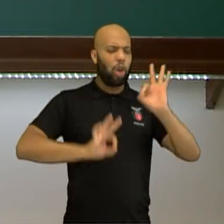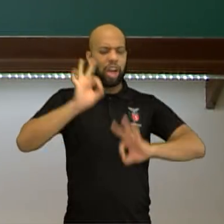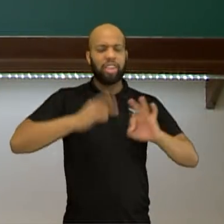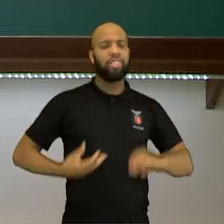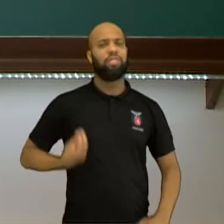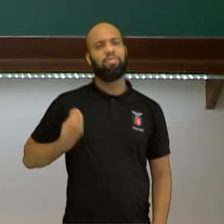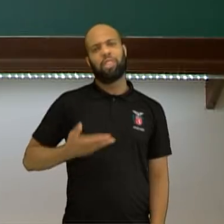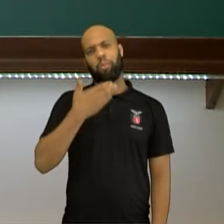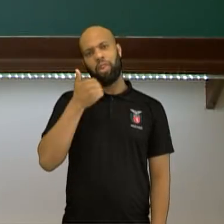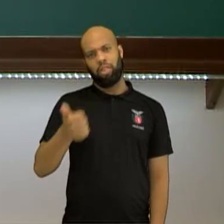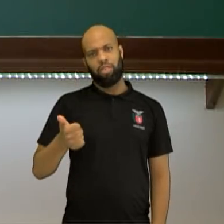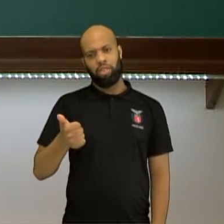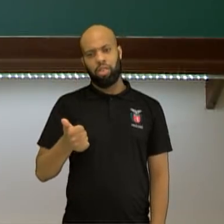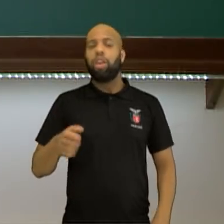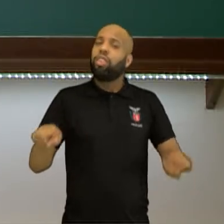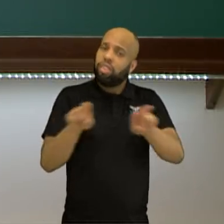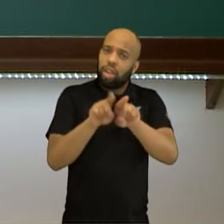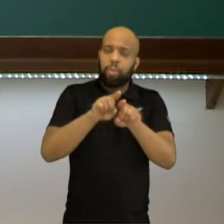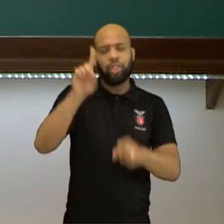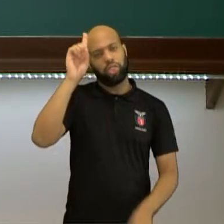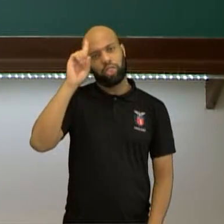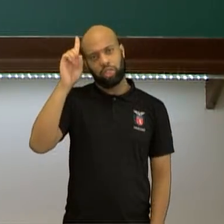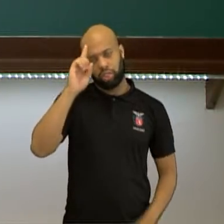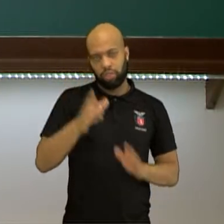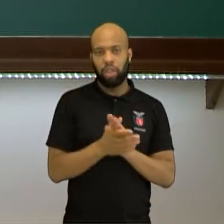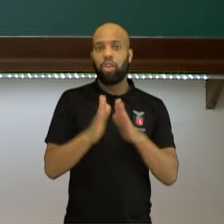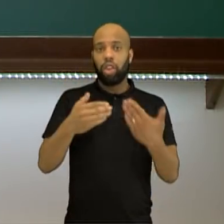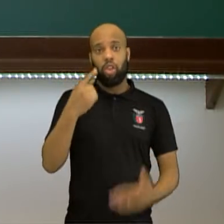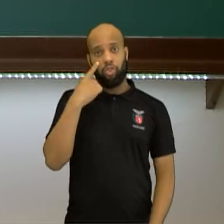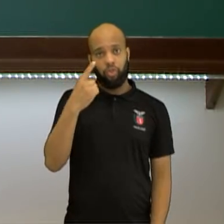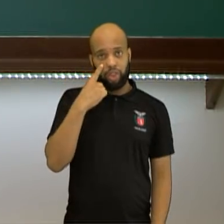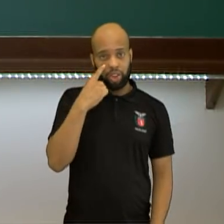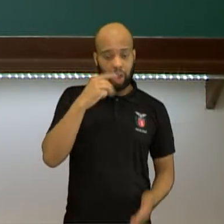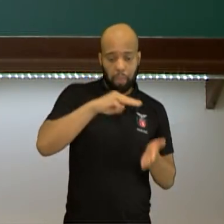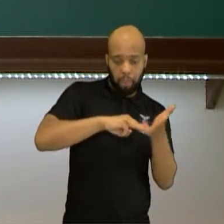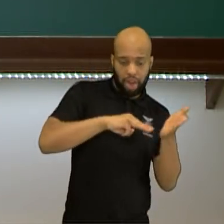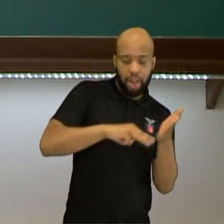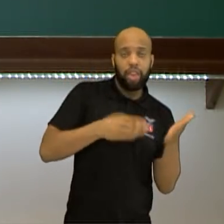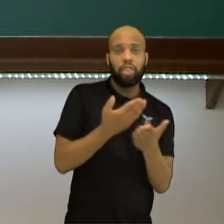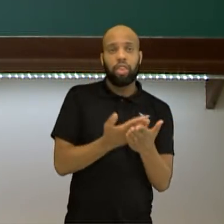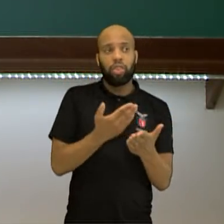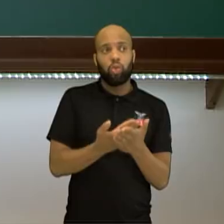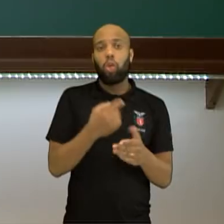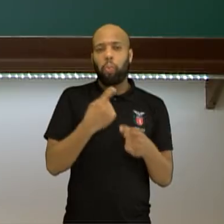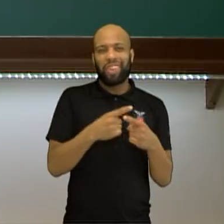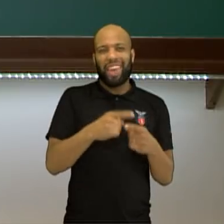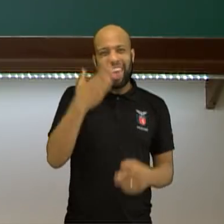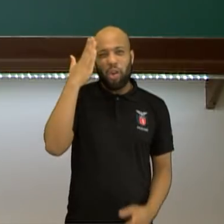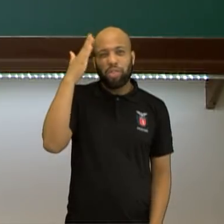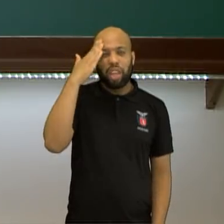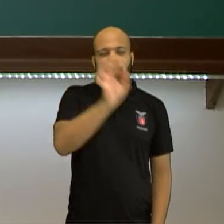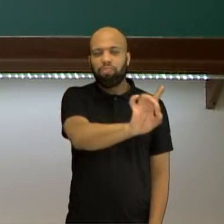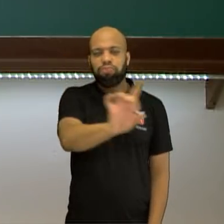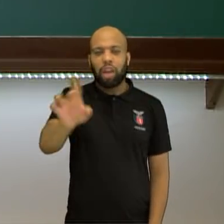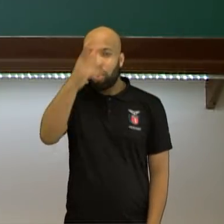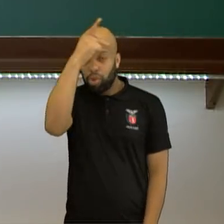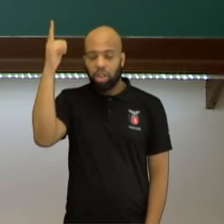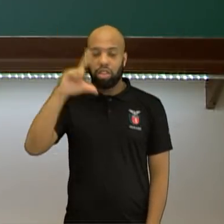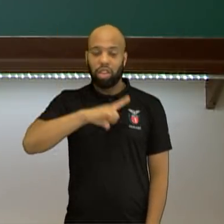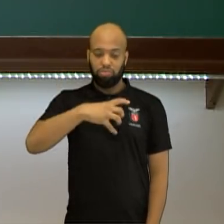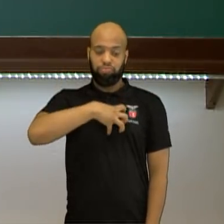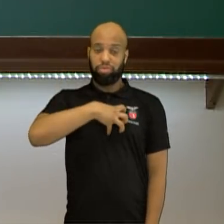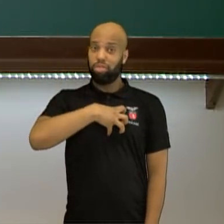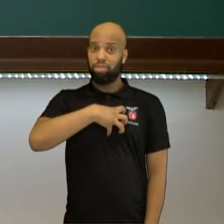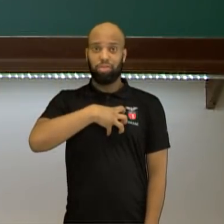melhor até no nosso dia a dia, né? Então, o método de estudos, é claro que cada um vai ter o seu método, a